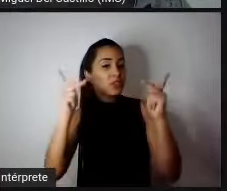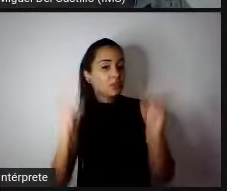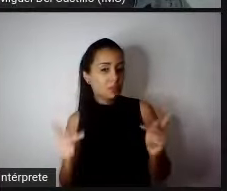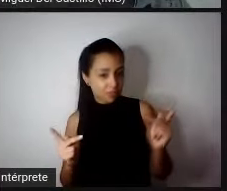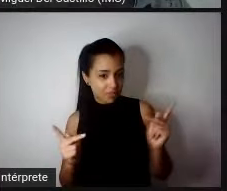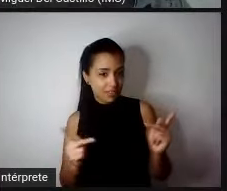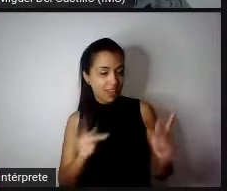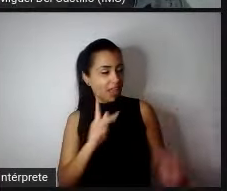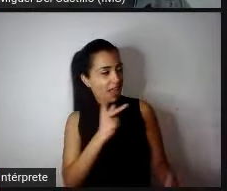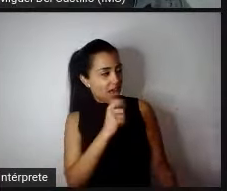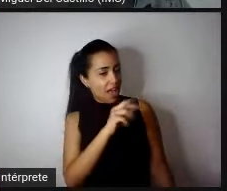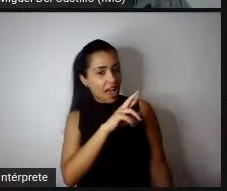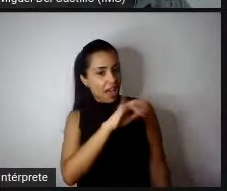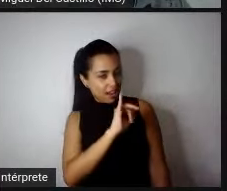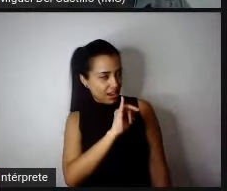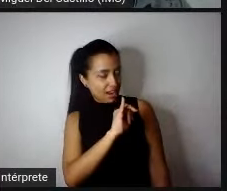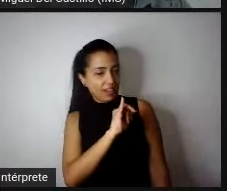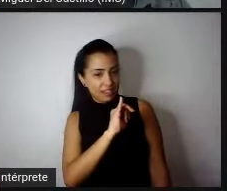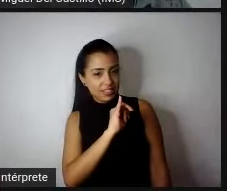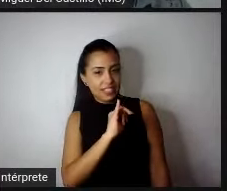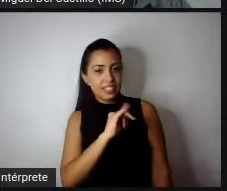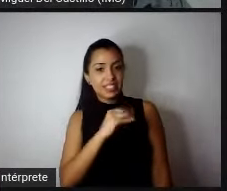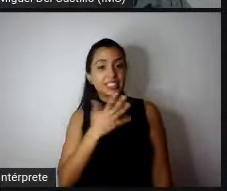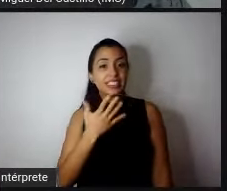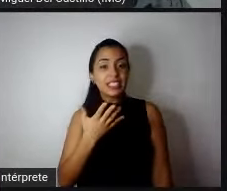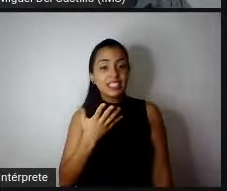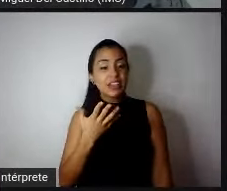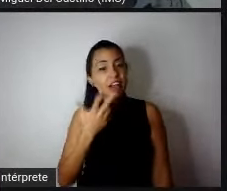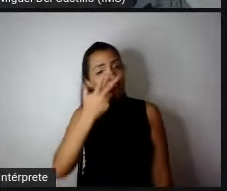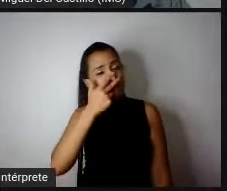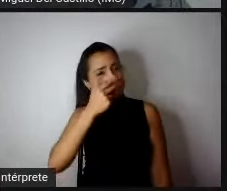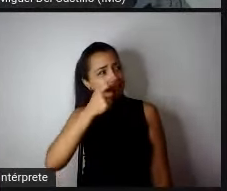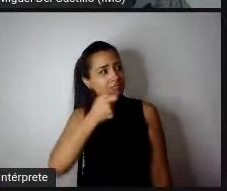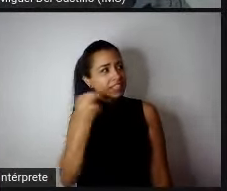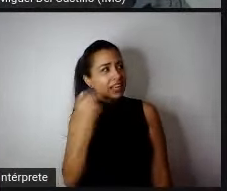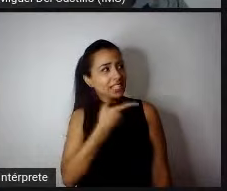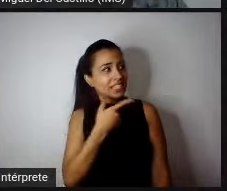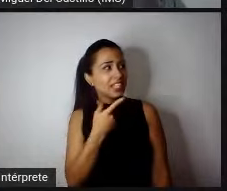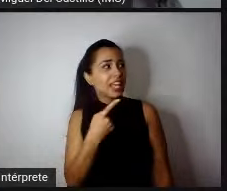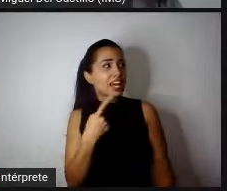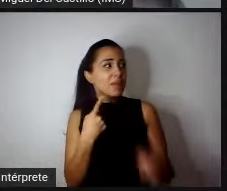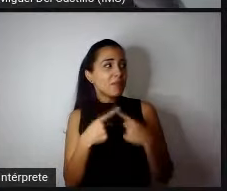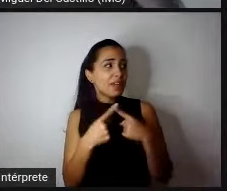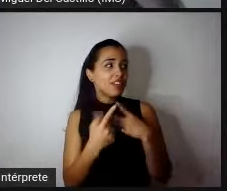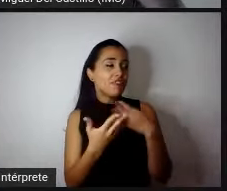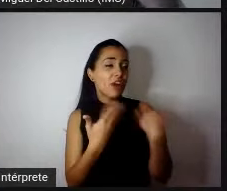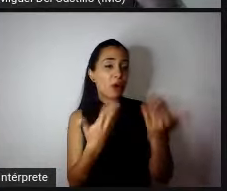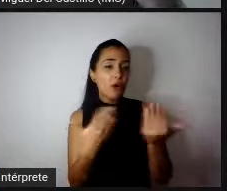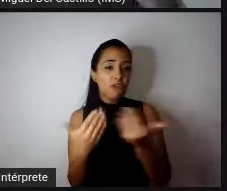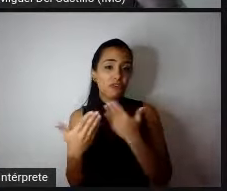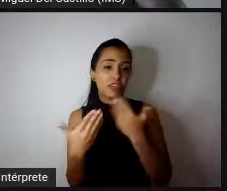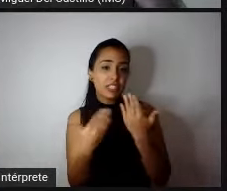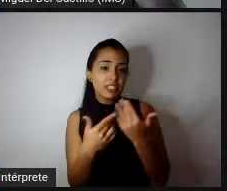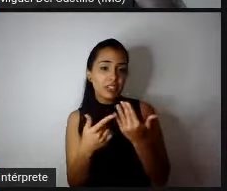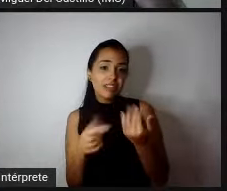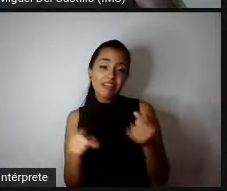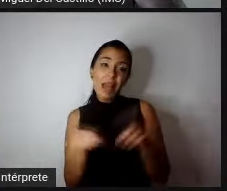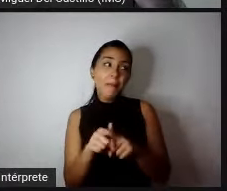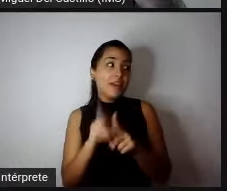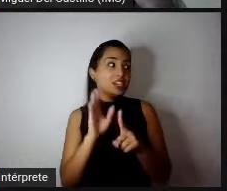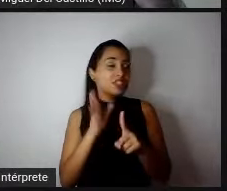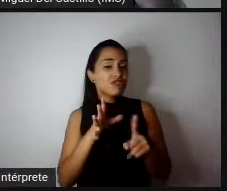Harari. Então, engozando como a gente vai falando, e automaticamente você já